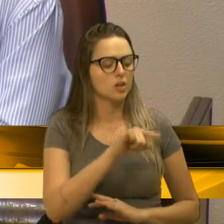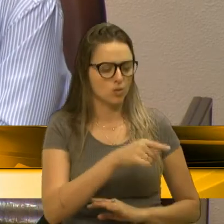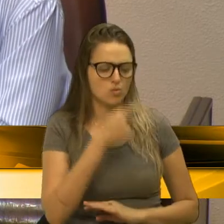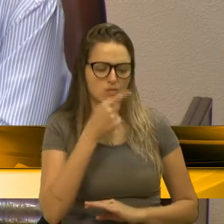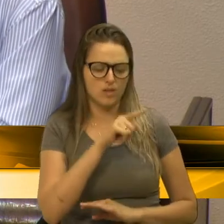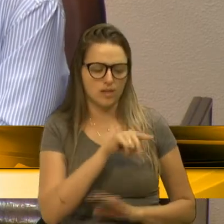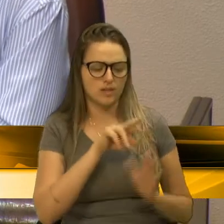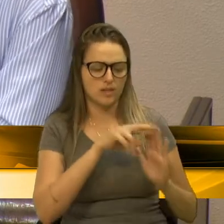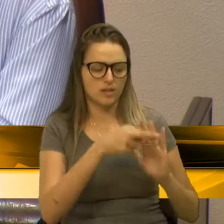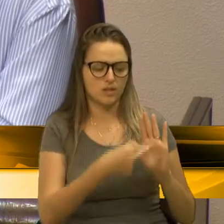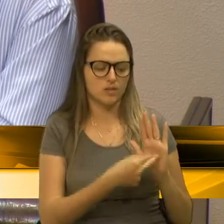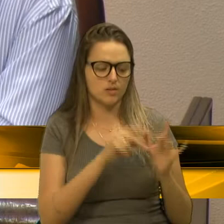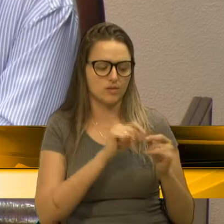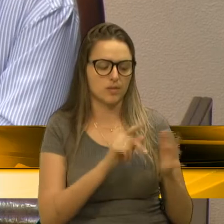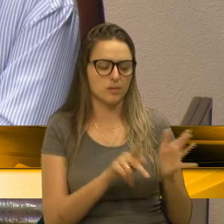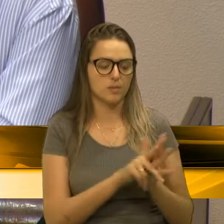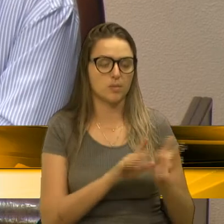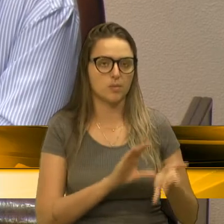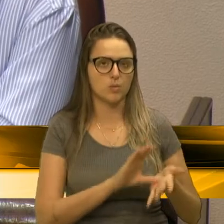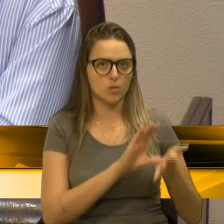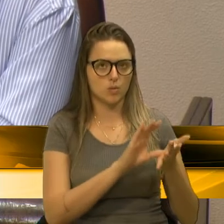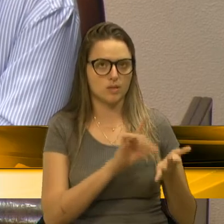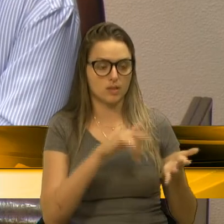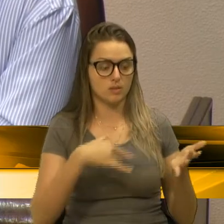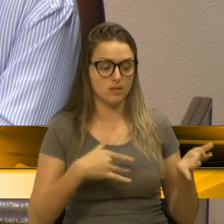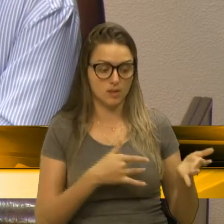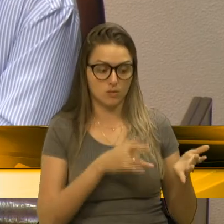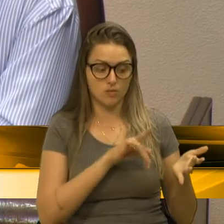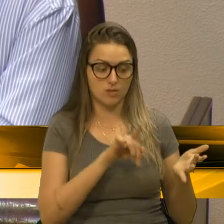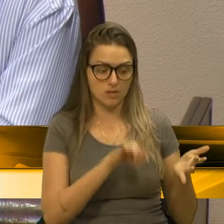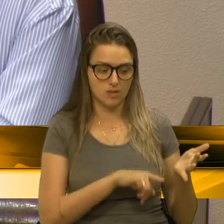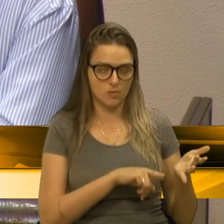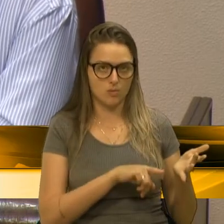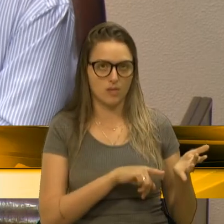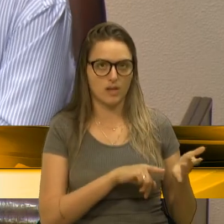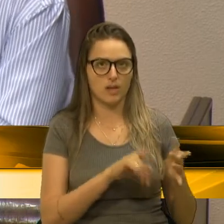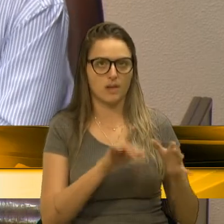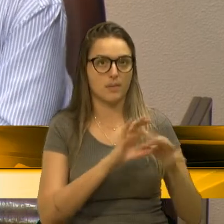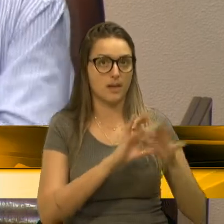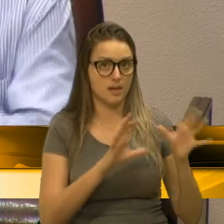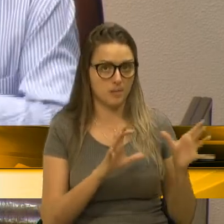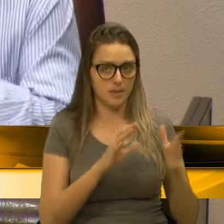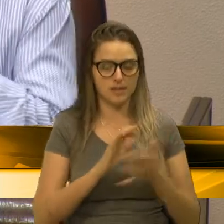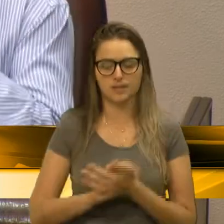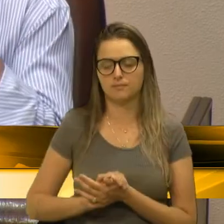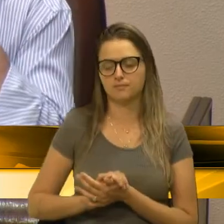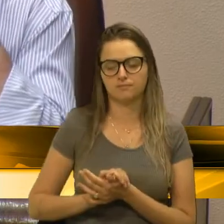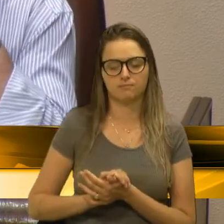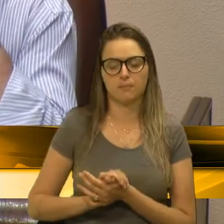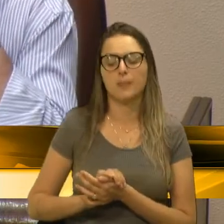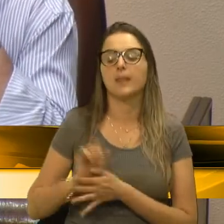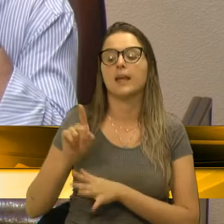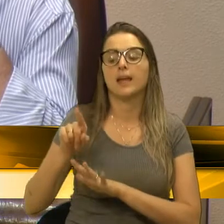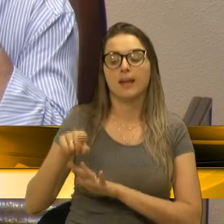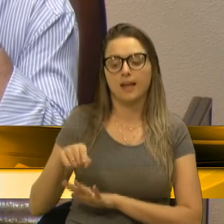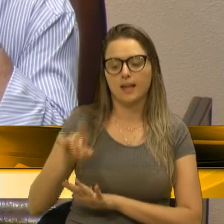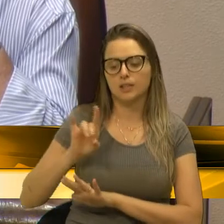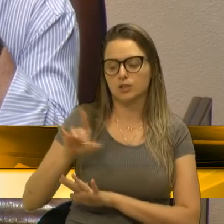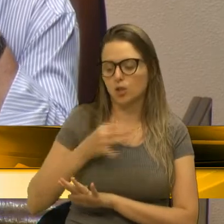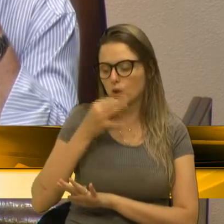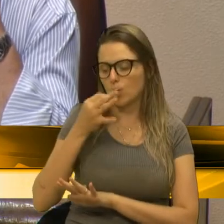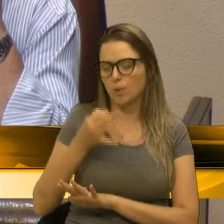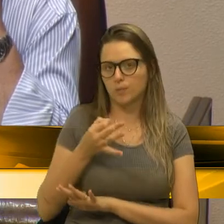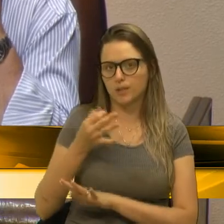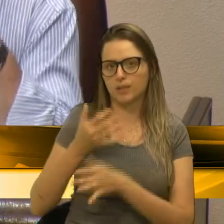as resoluções emitidas pelo Conselho de Saúde não são de caráter deliberativo, senhor Senhora Geraldine, elas são opinativas,